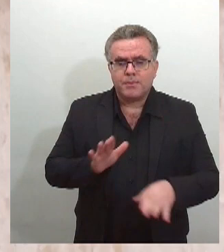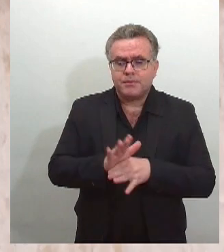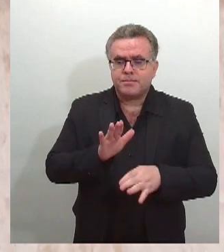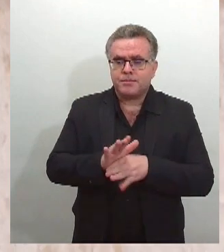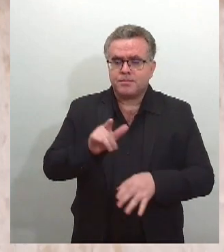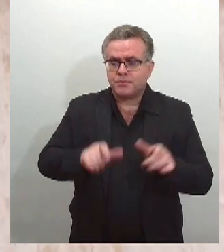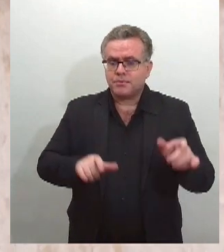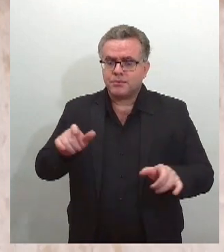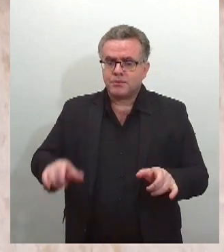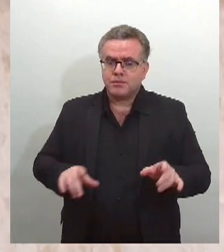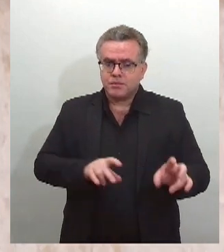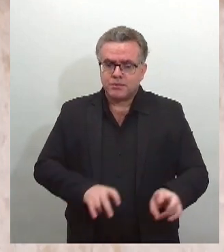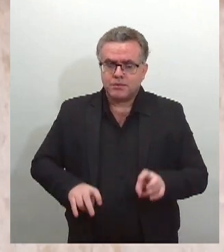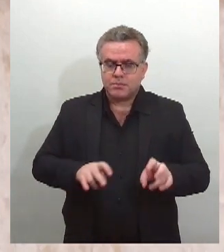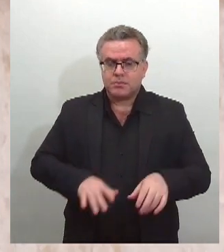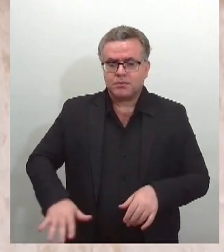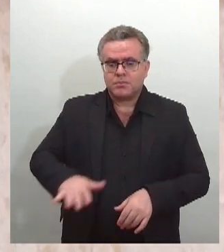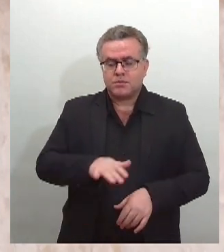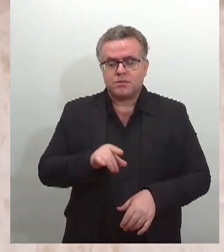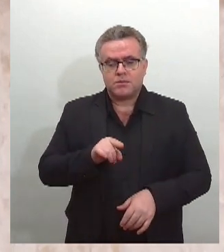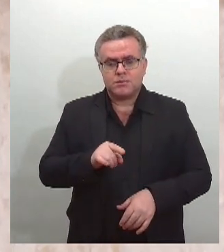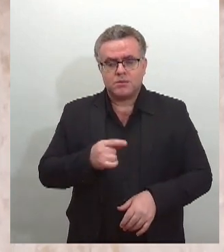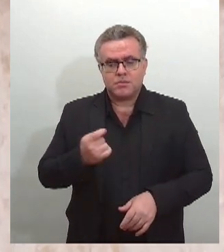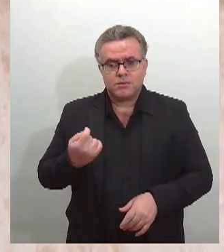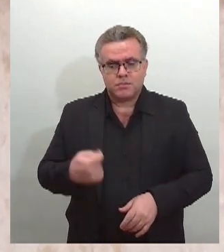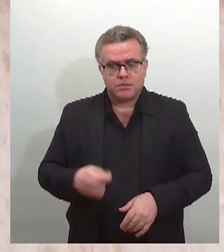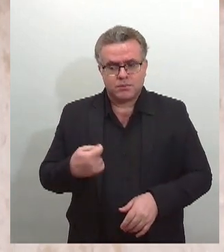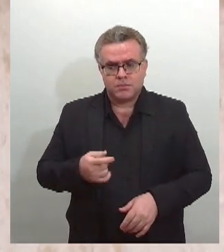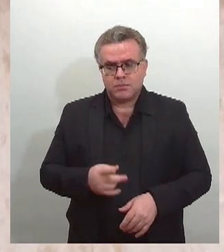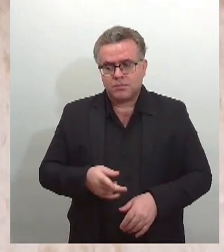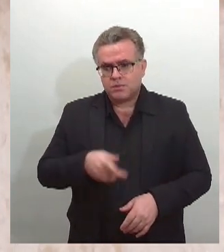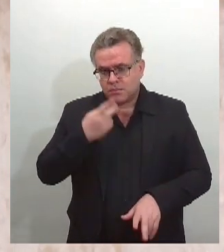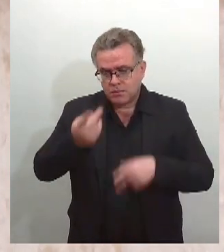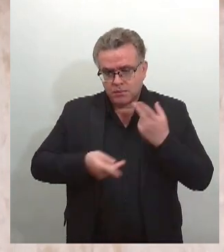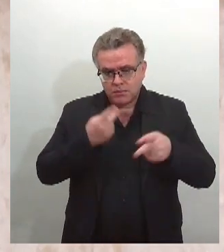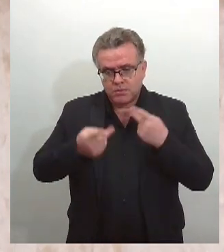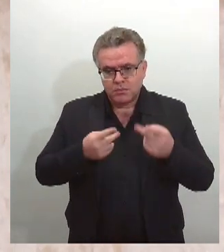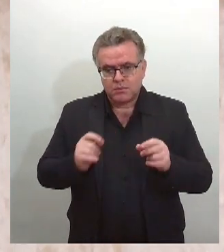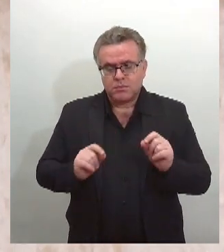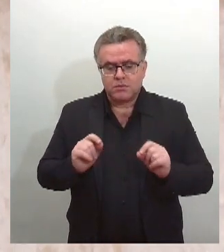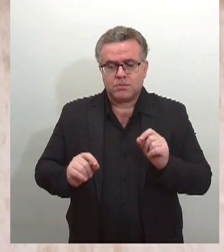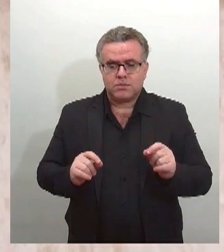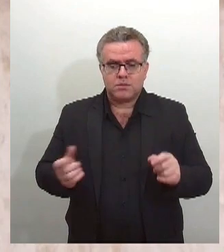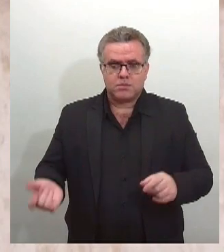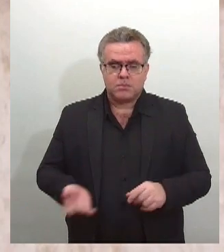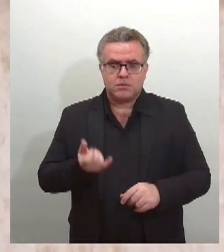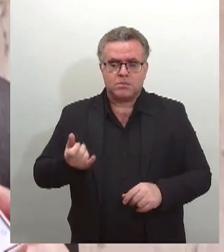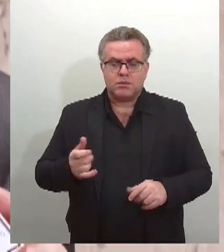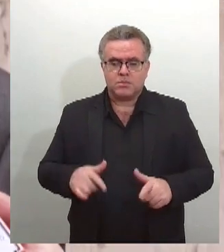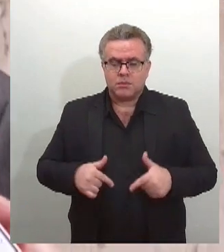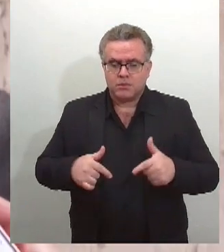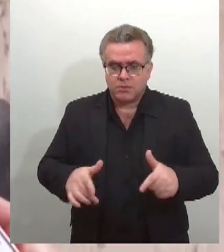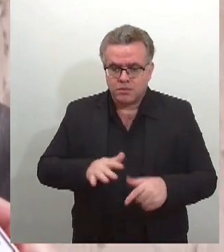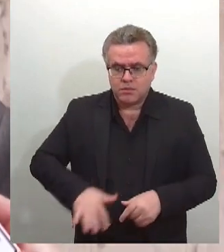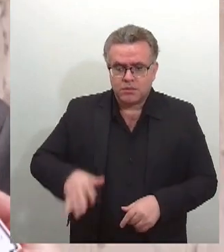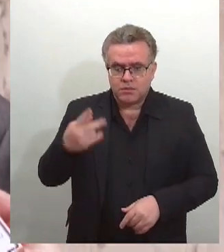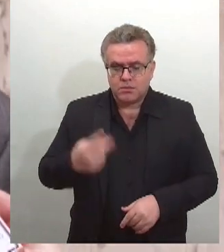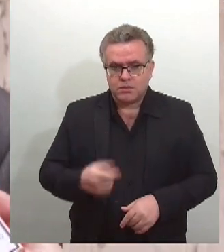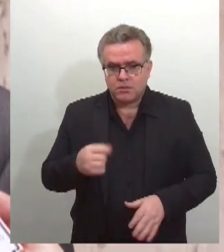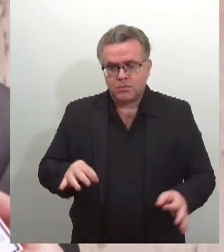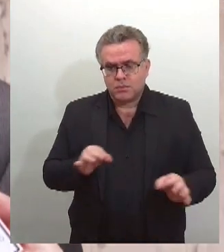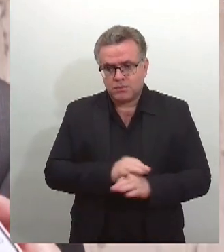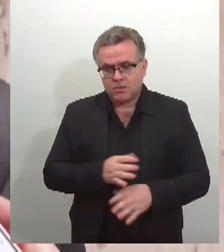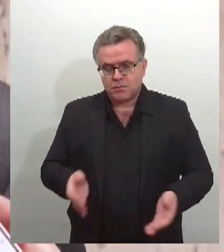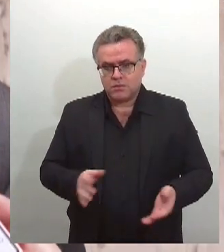rurais é atender e fomentar um importante setor do agronegócio no estado. Como foi dito